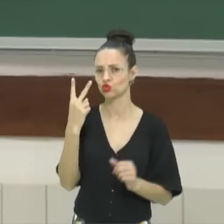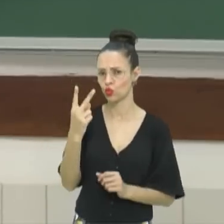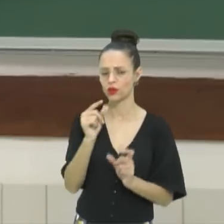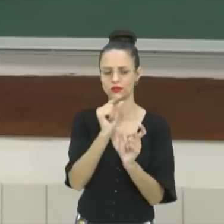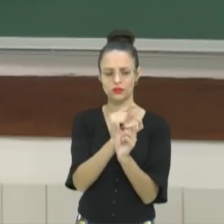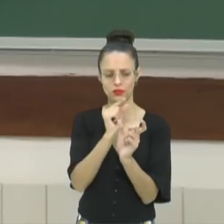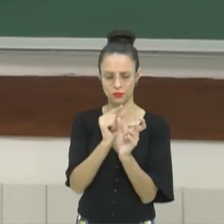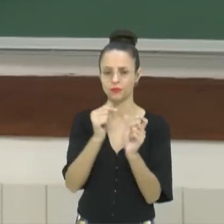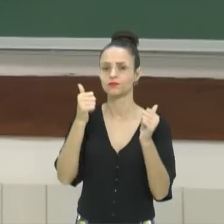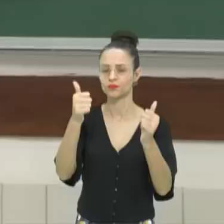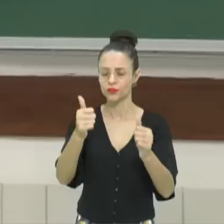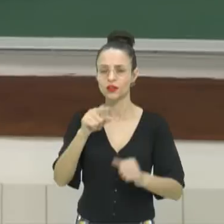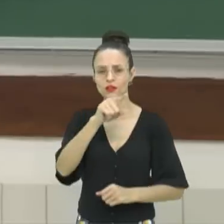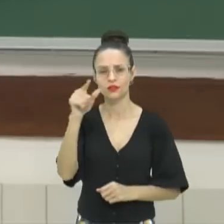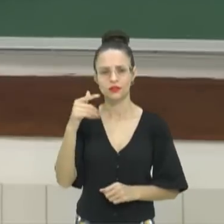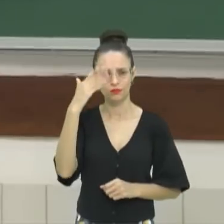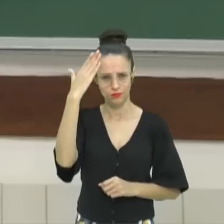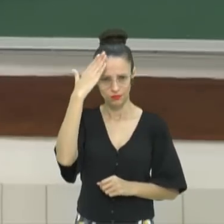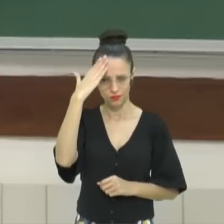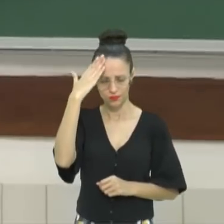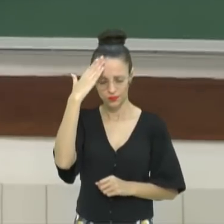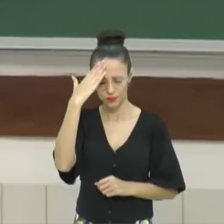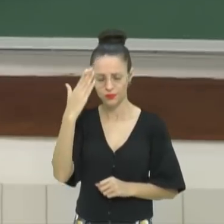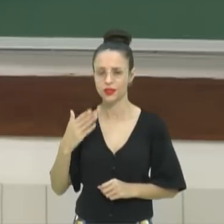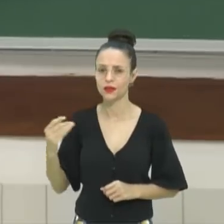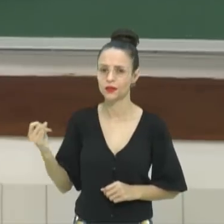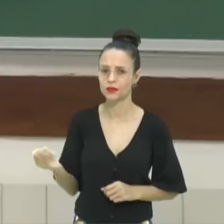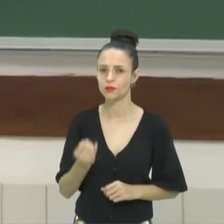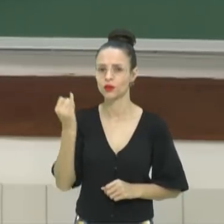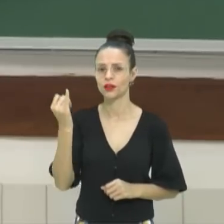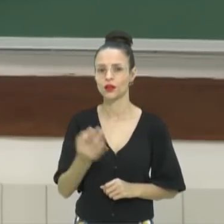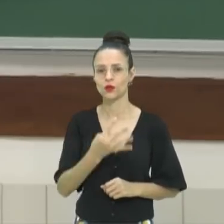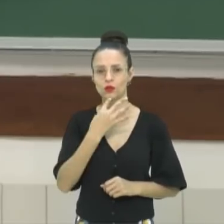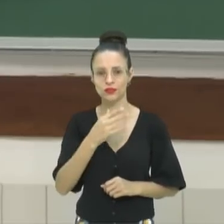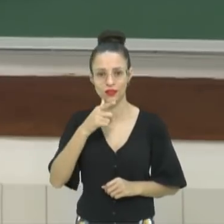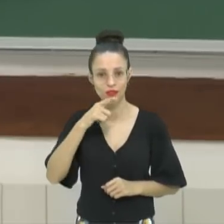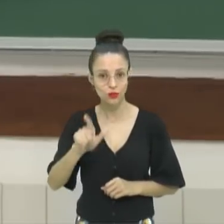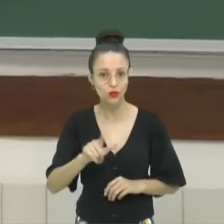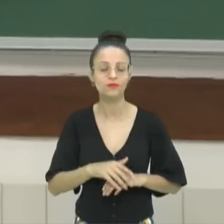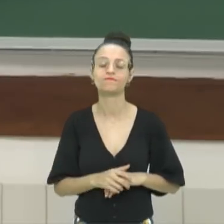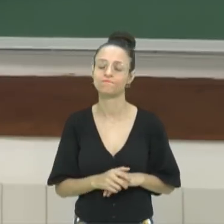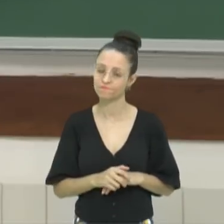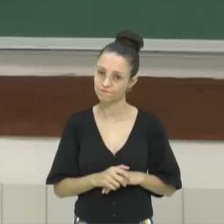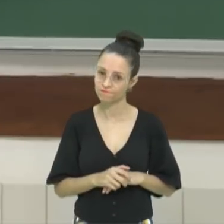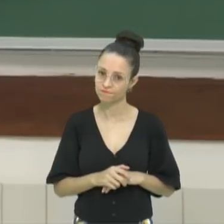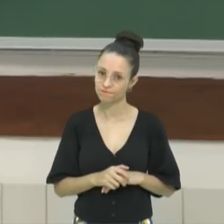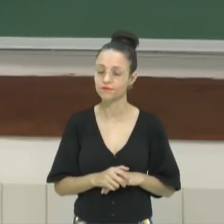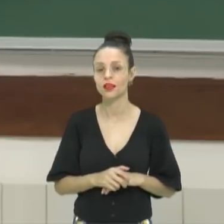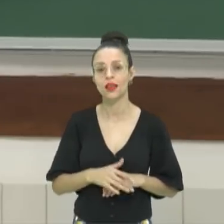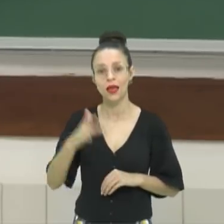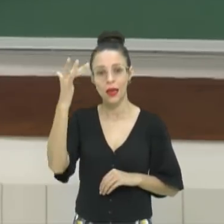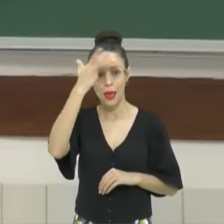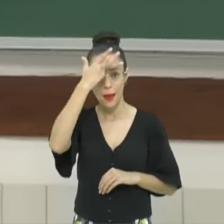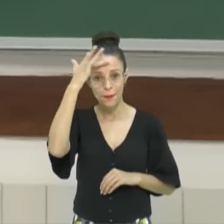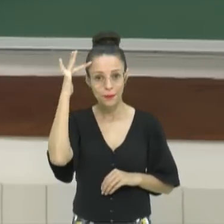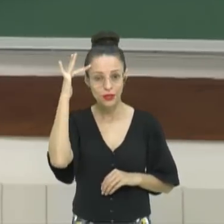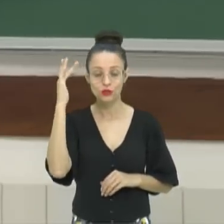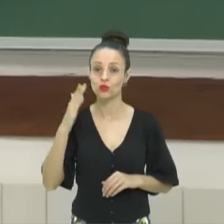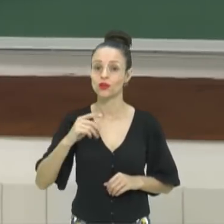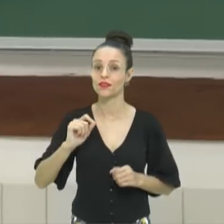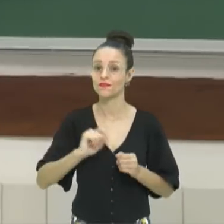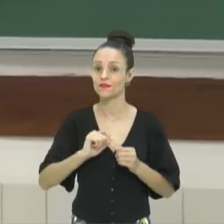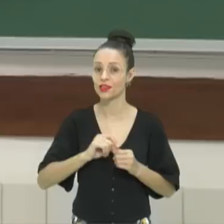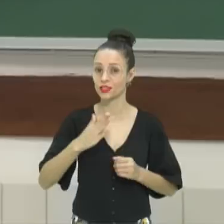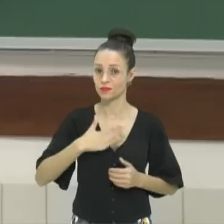E você sabia como é importante conhecer a língua? A pessoa que fez o